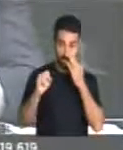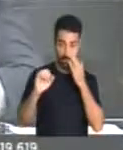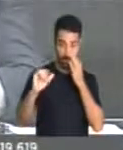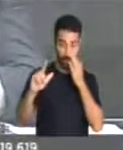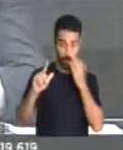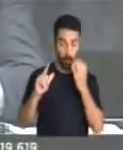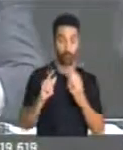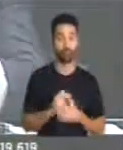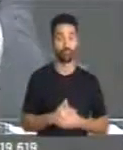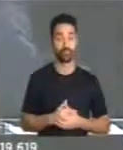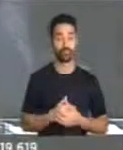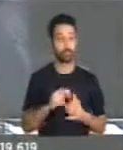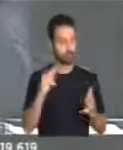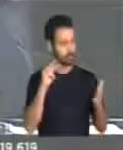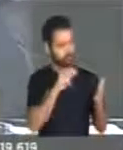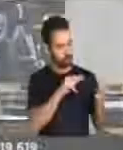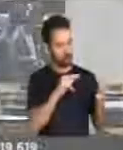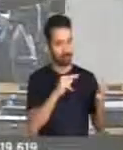nessa matéria,